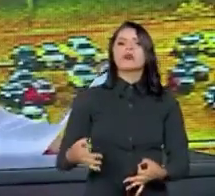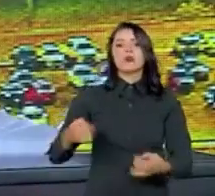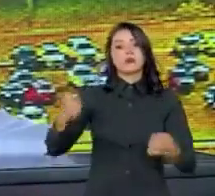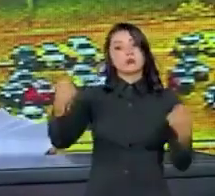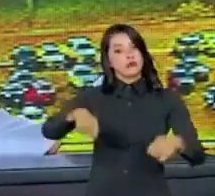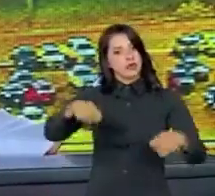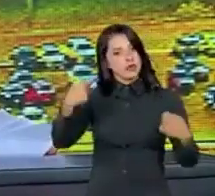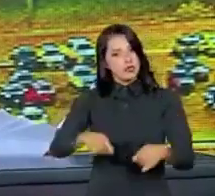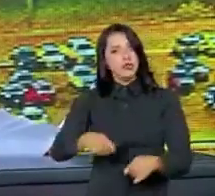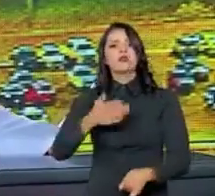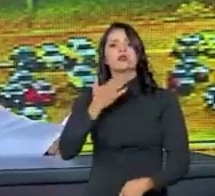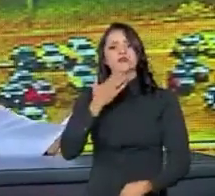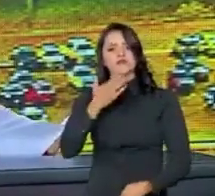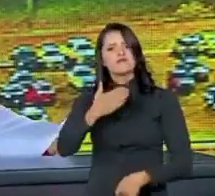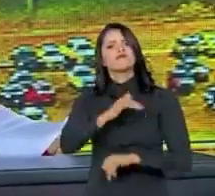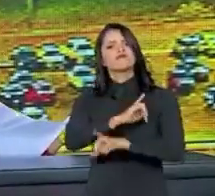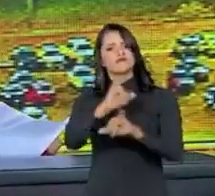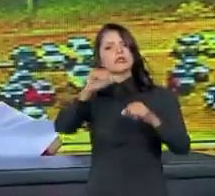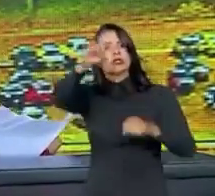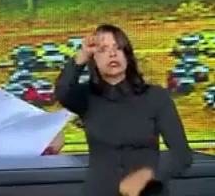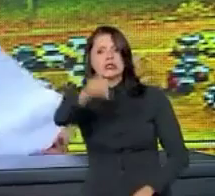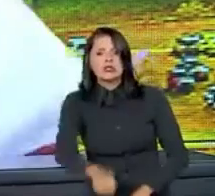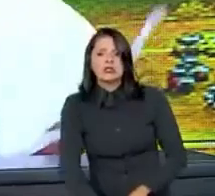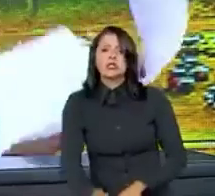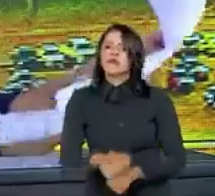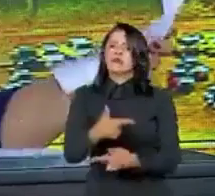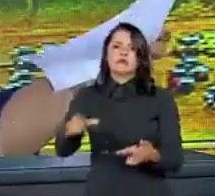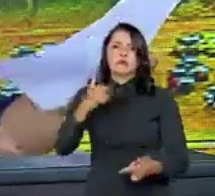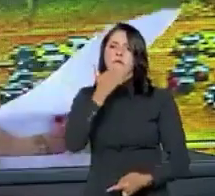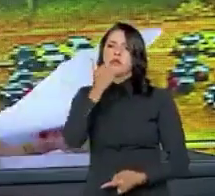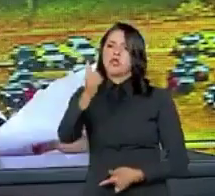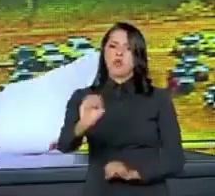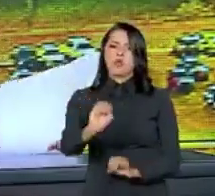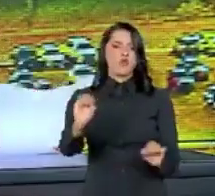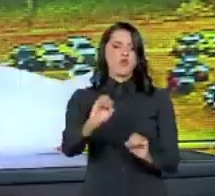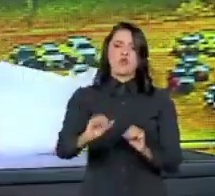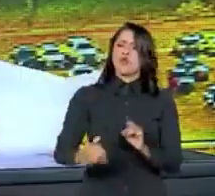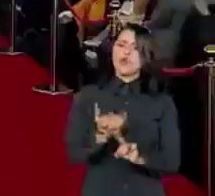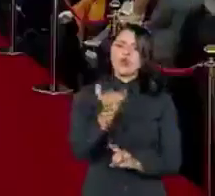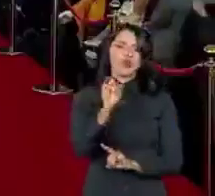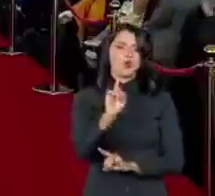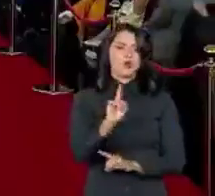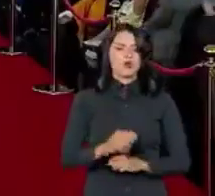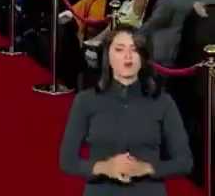necessário afirmar sim, sem anistia.